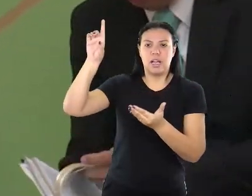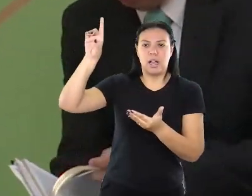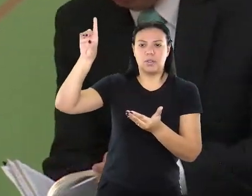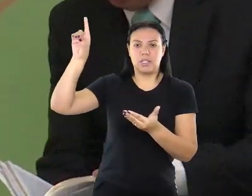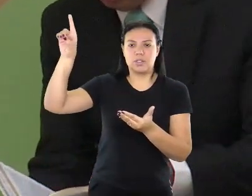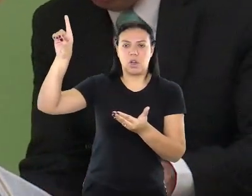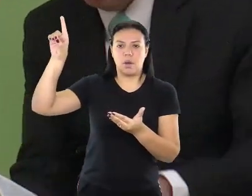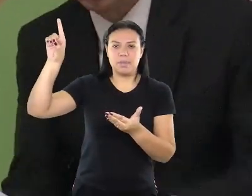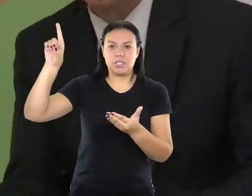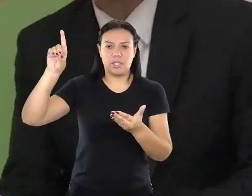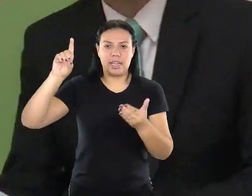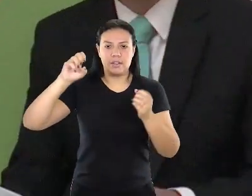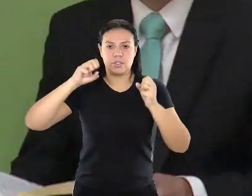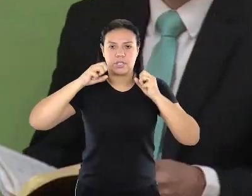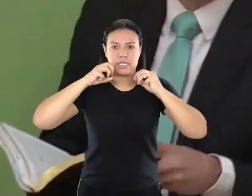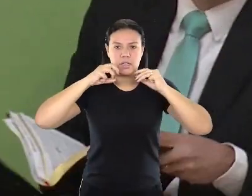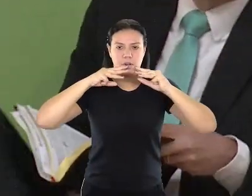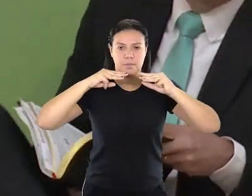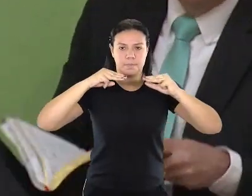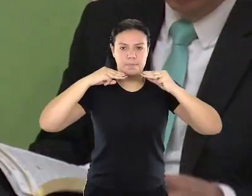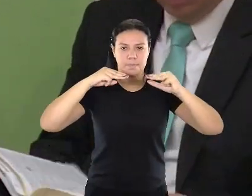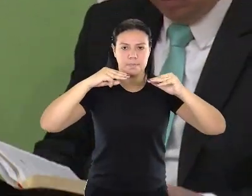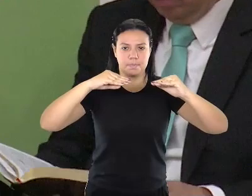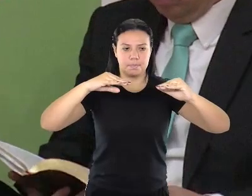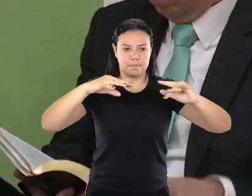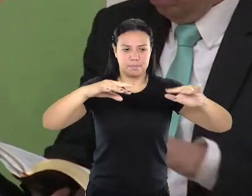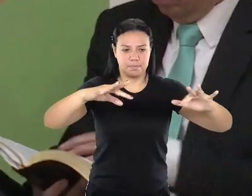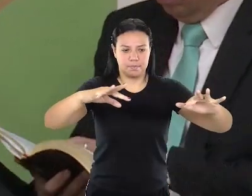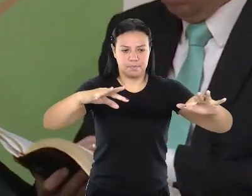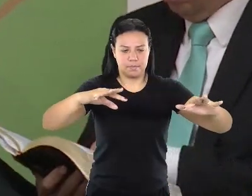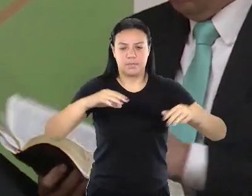nosso Deus é o Deus de missões.